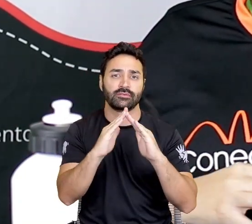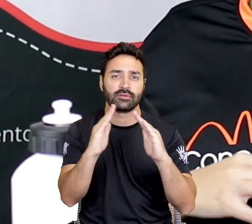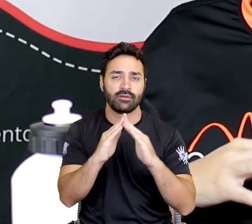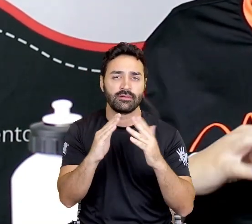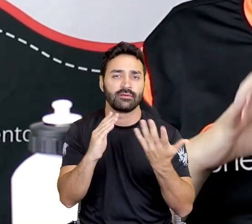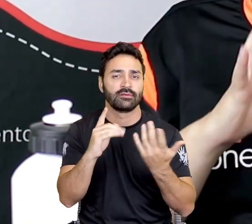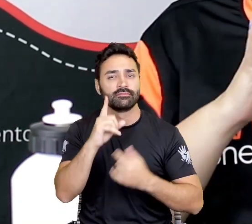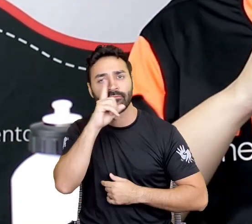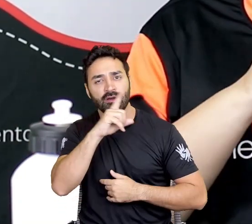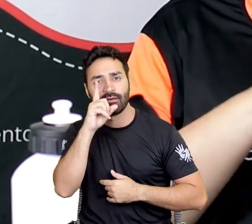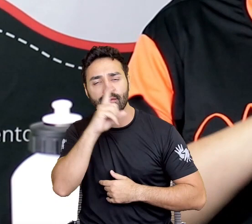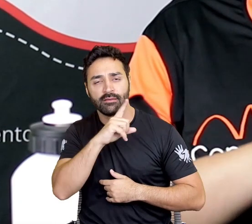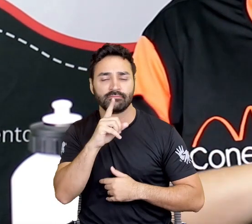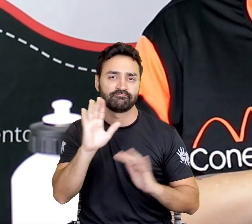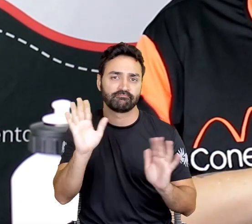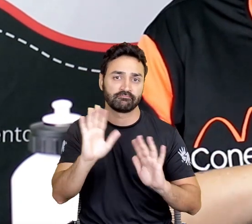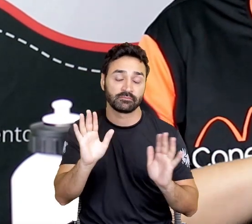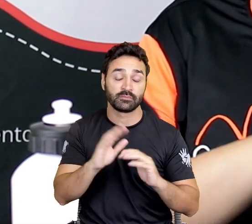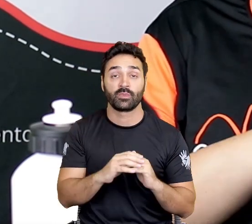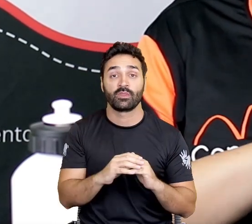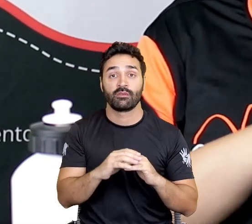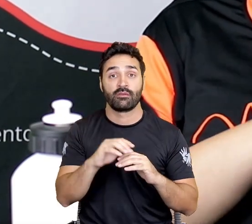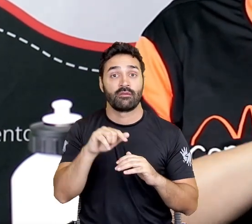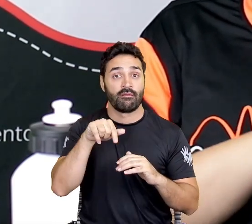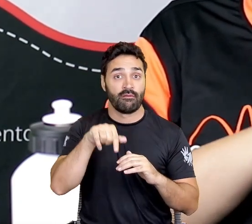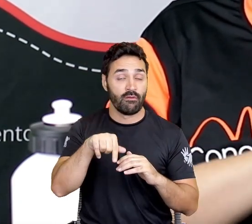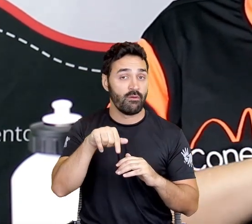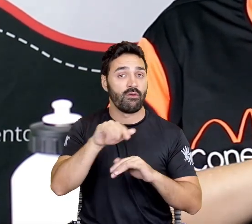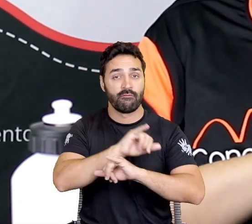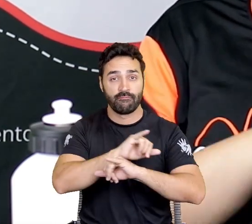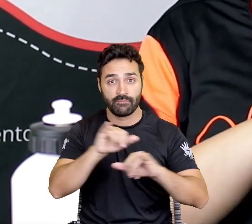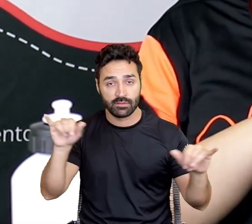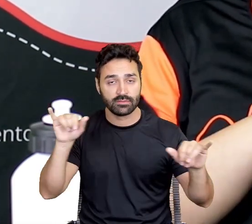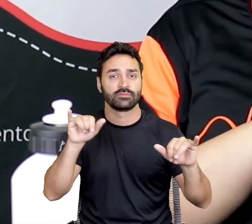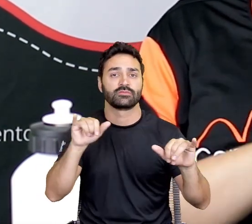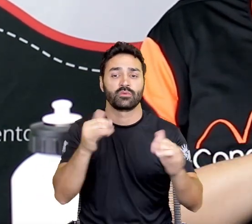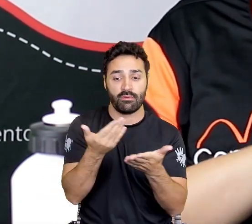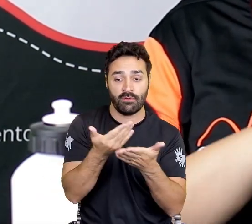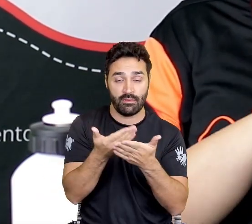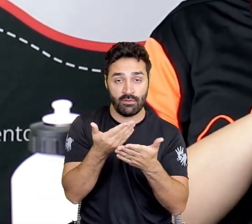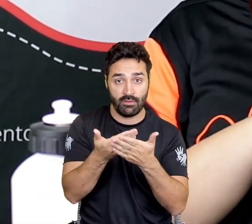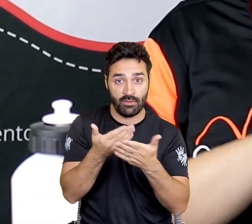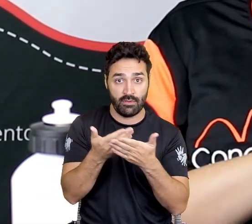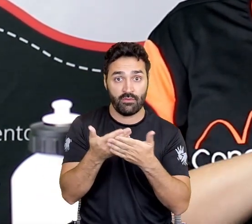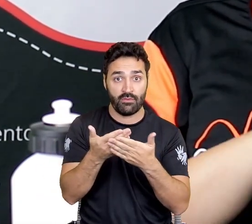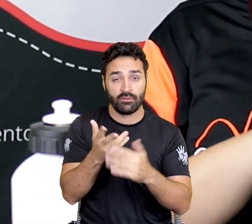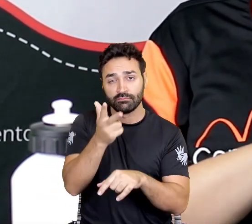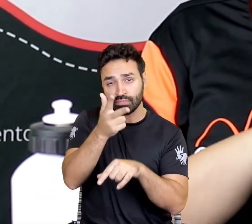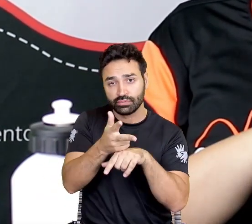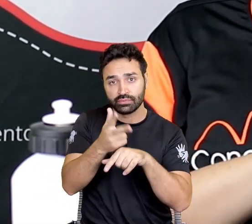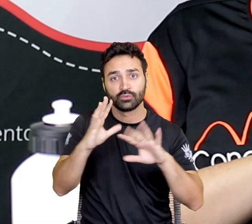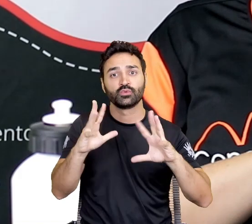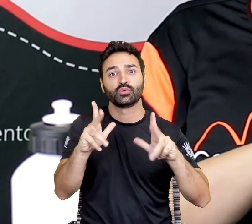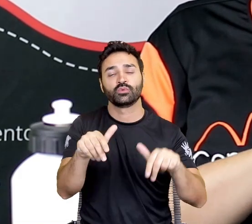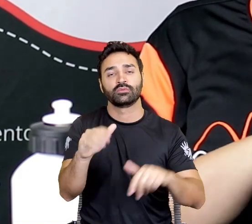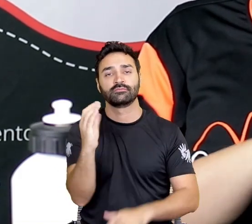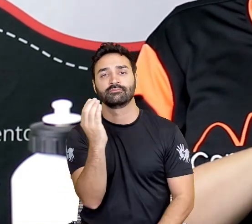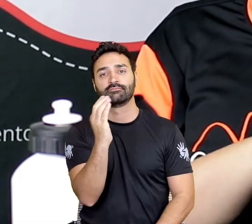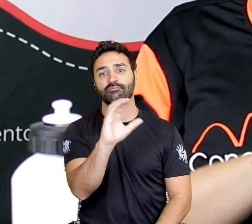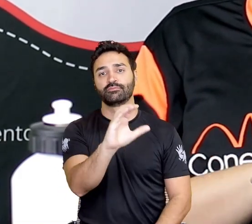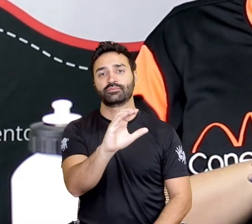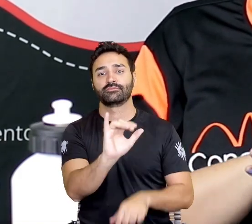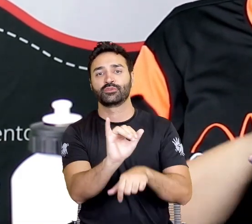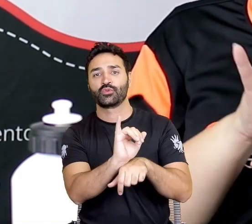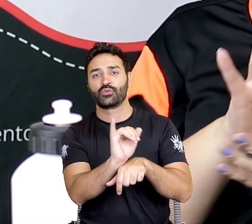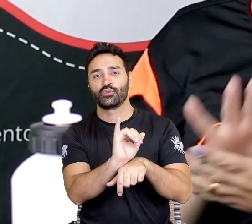ou está na rua. Essas aulas, gente, eu gostaria de lembrar vocês que elas estarão todas disponíveis no canal do